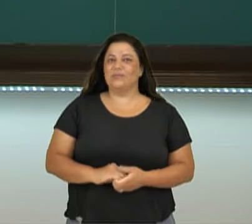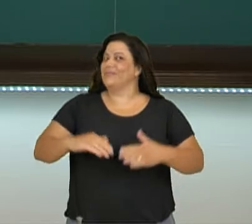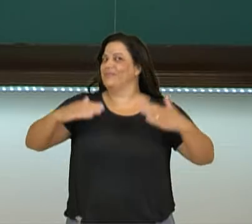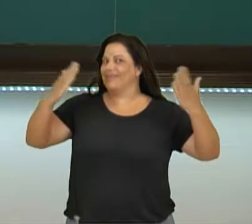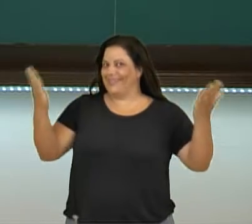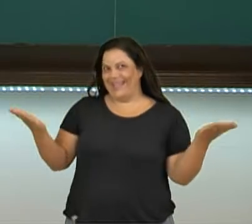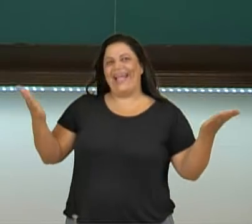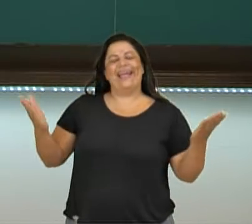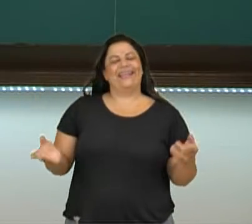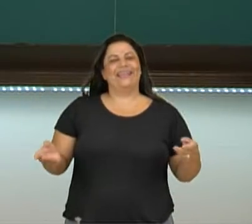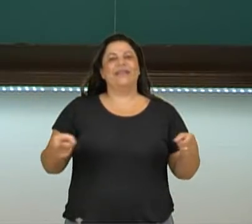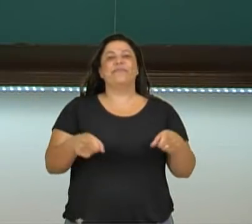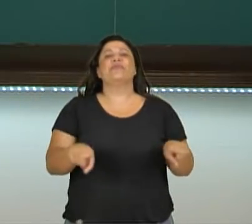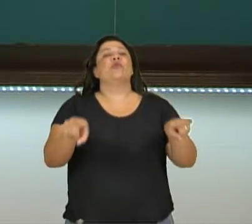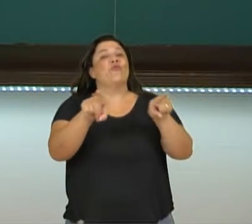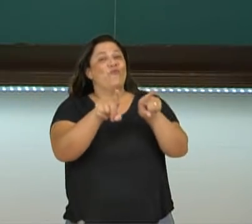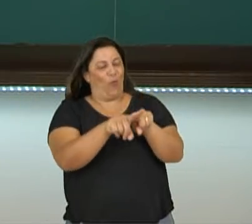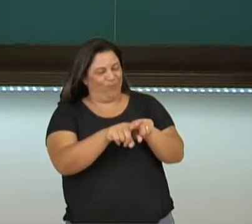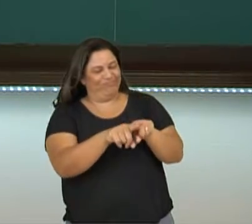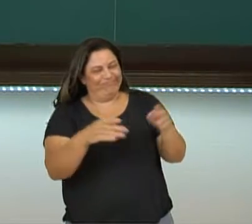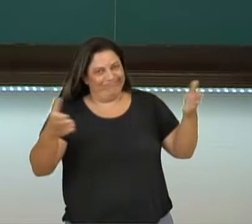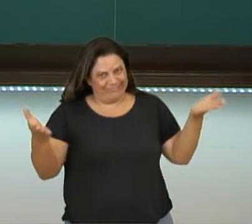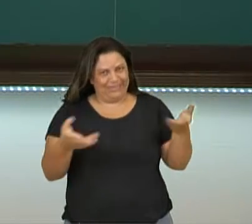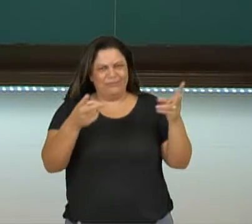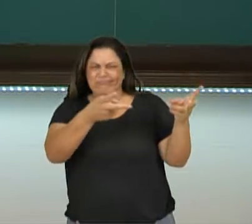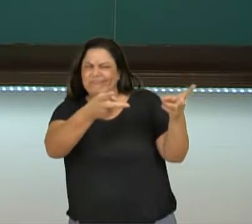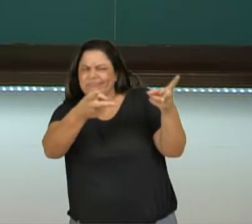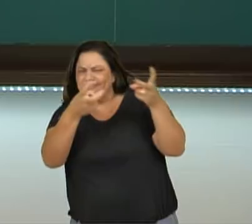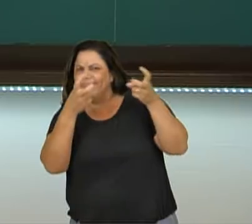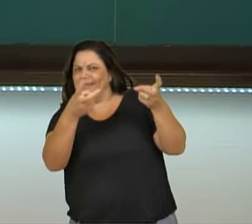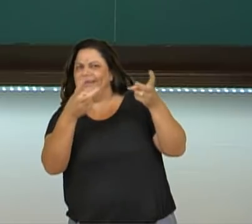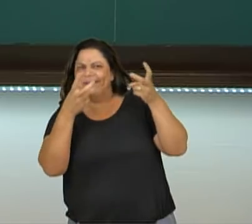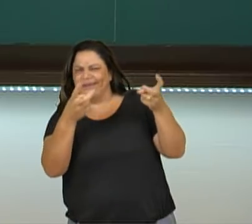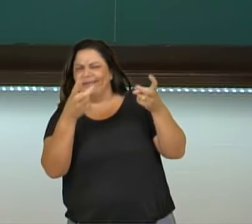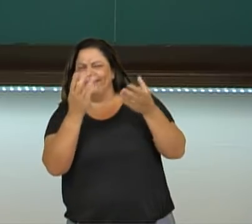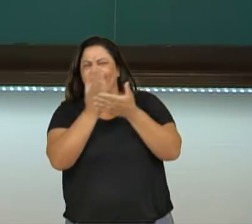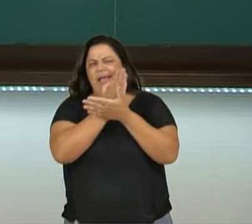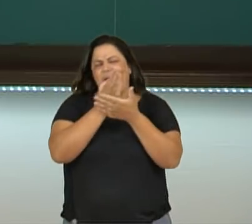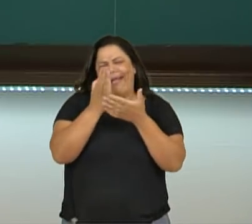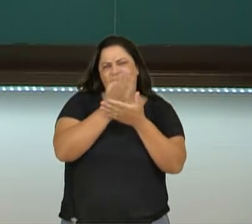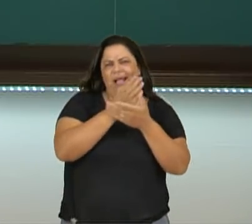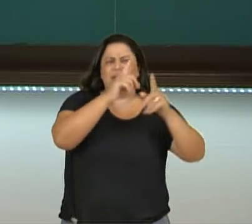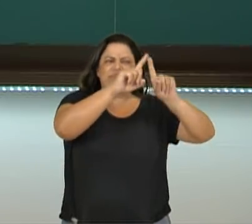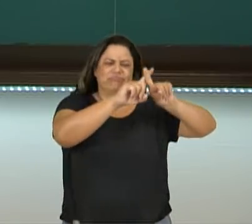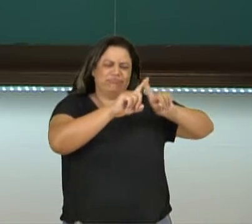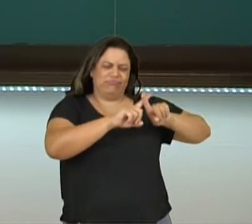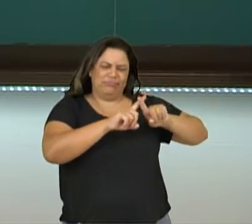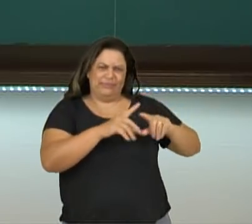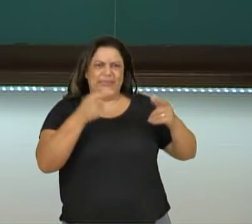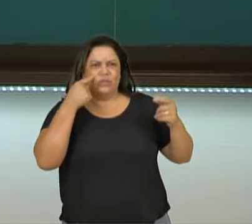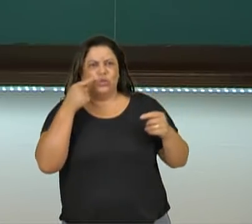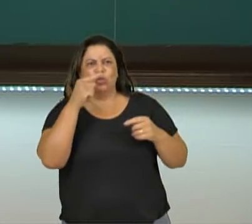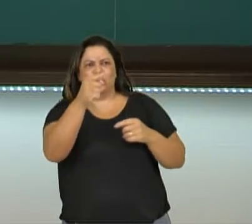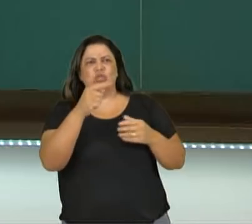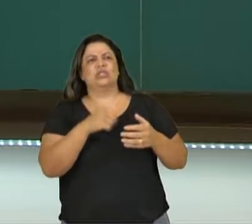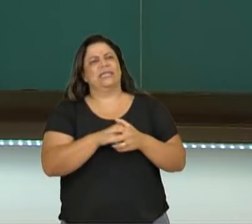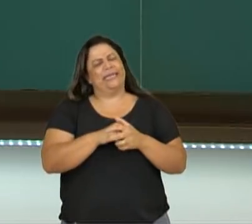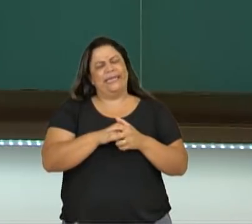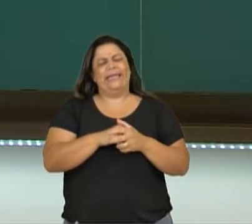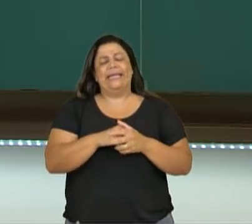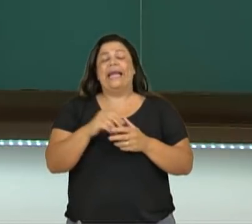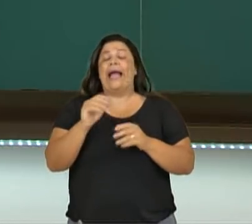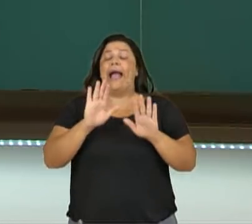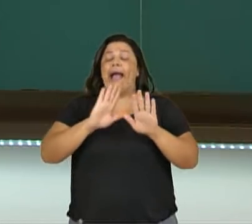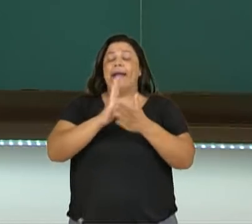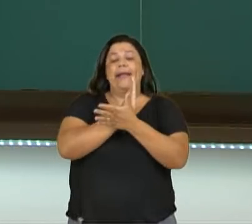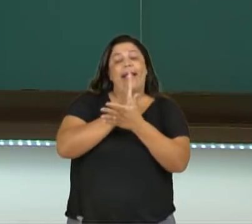E aí, pessoal, retornando então, né, percebam que alguns de vocês devem ter marcado tirinha, outros podem ter marcado charge, enfim, e